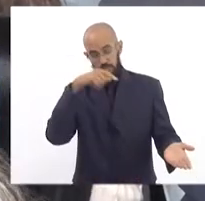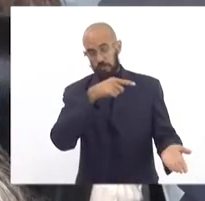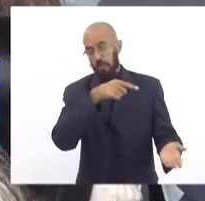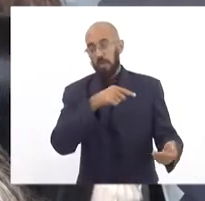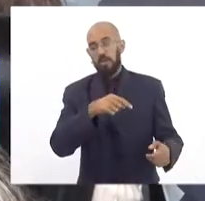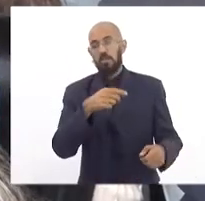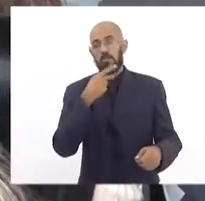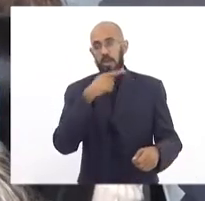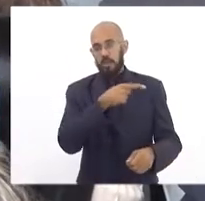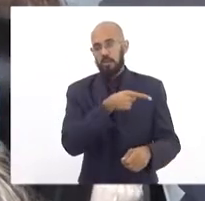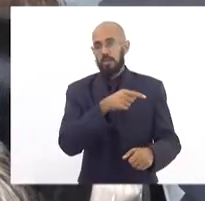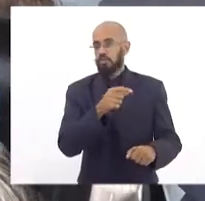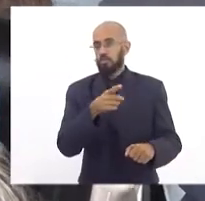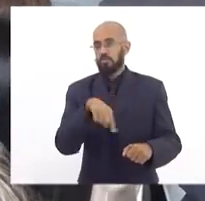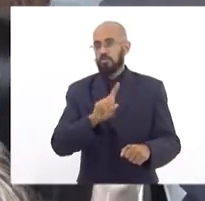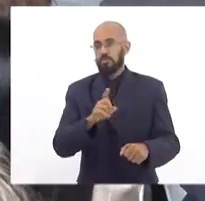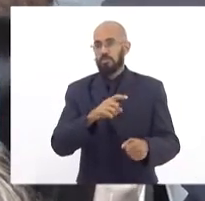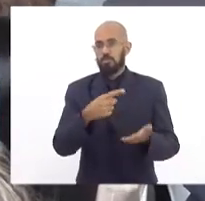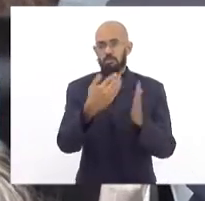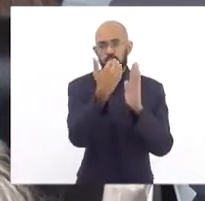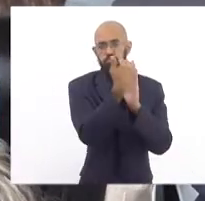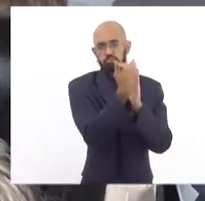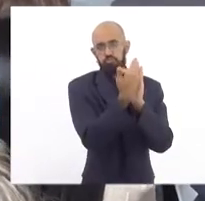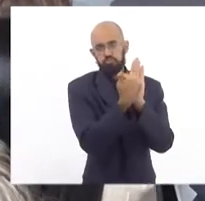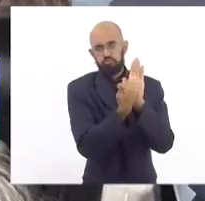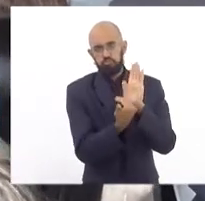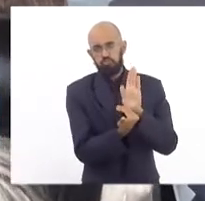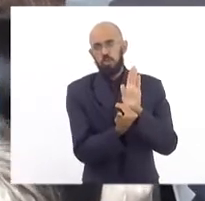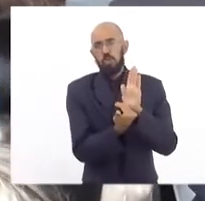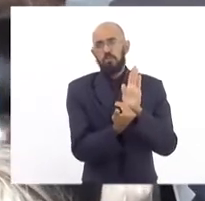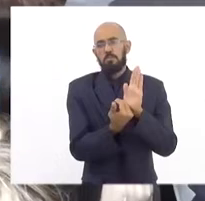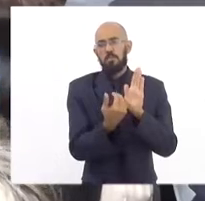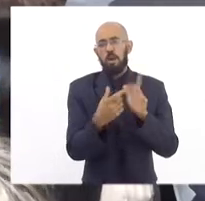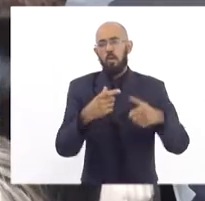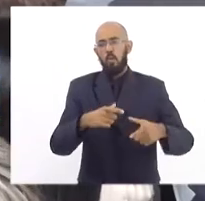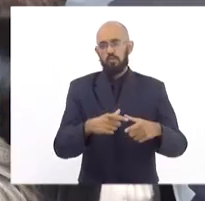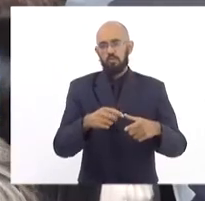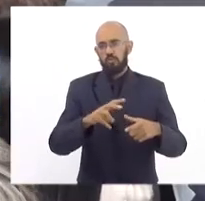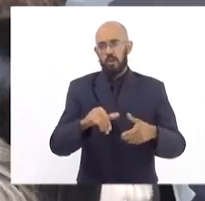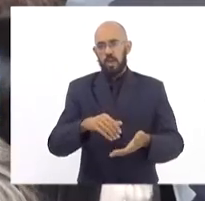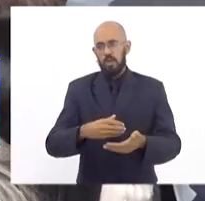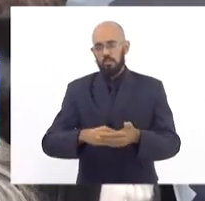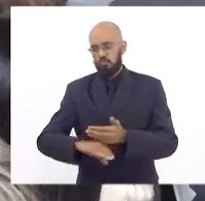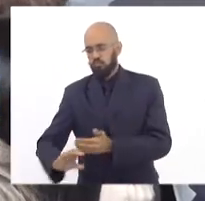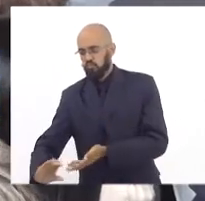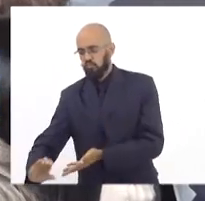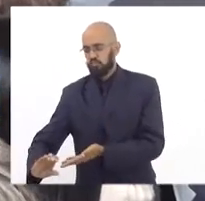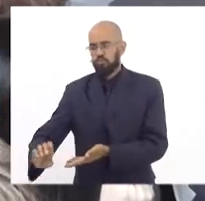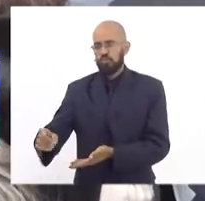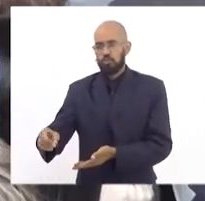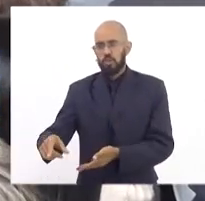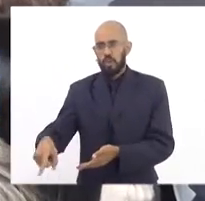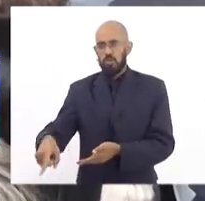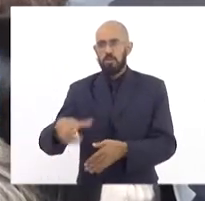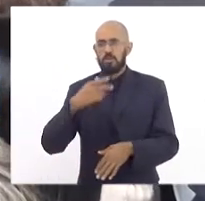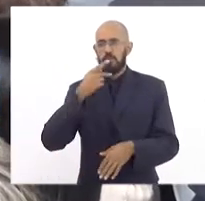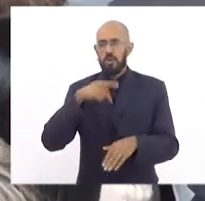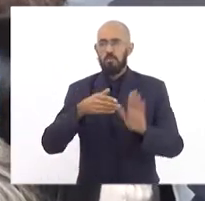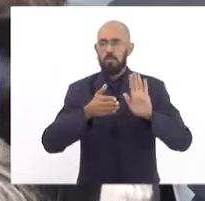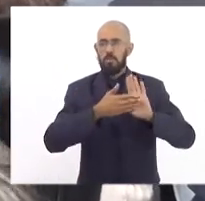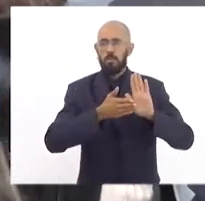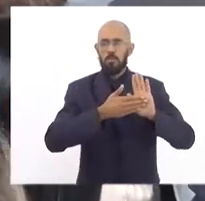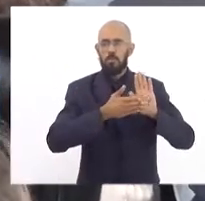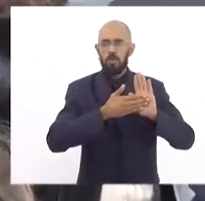recursos, apesar que é um recurso de todos esses anos, mas eu vou propor um fundo soberano,